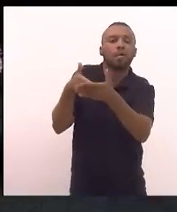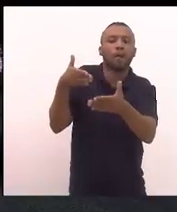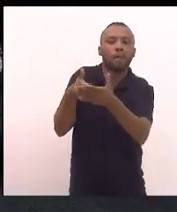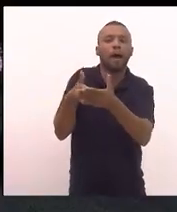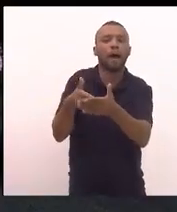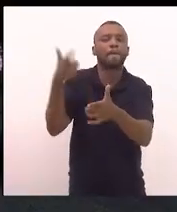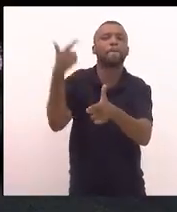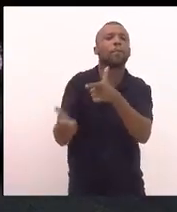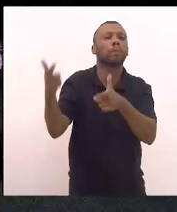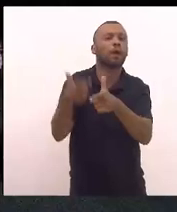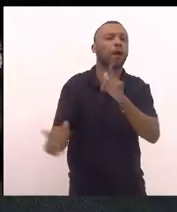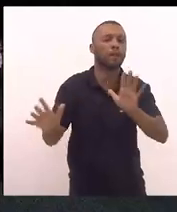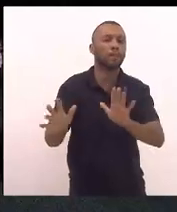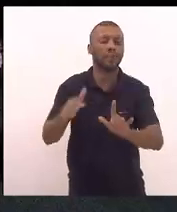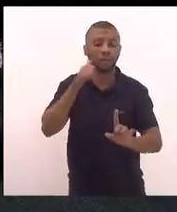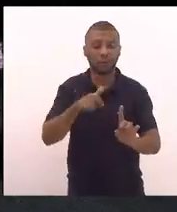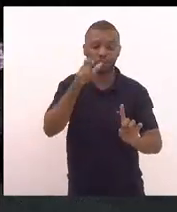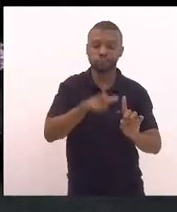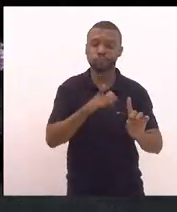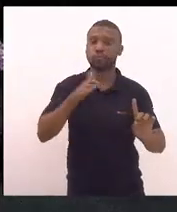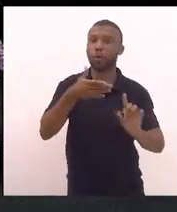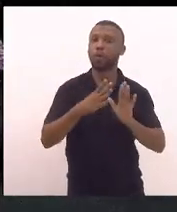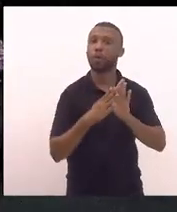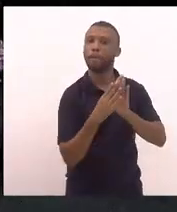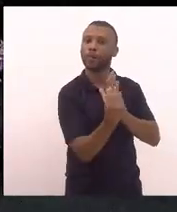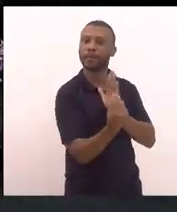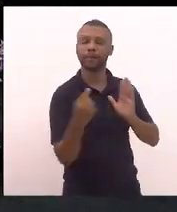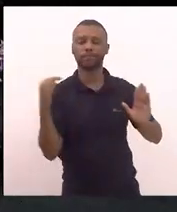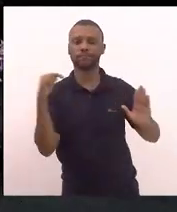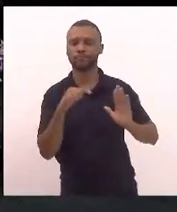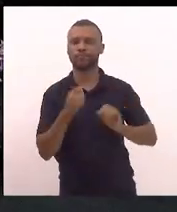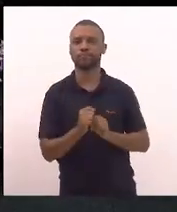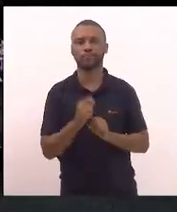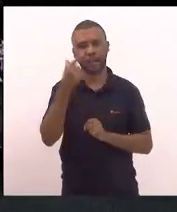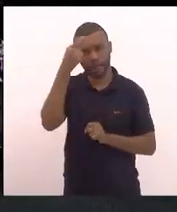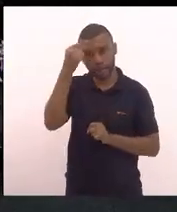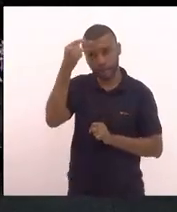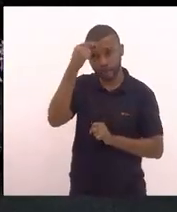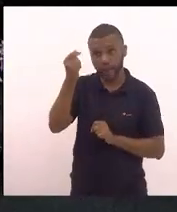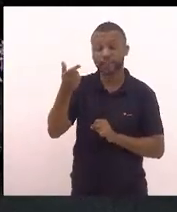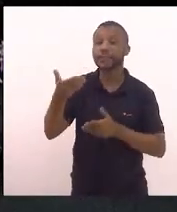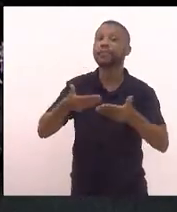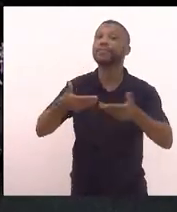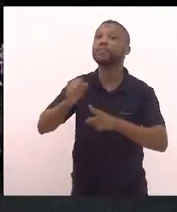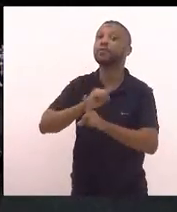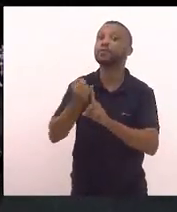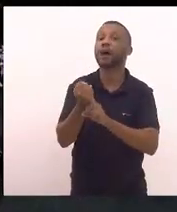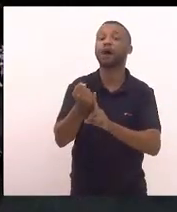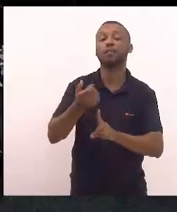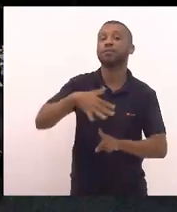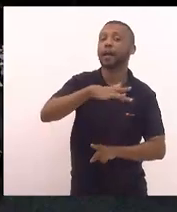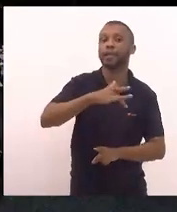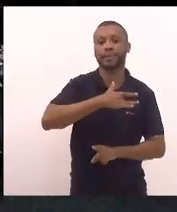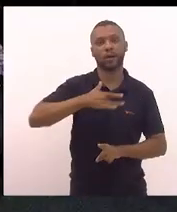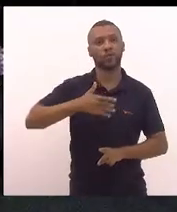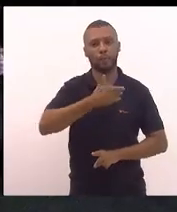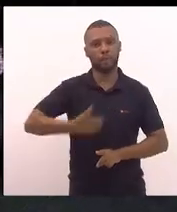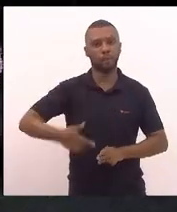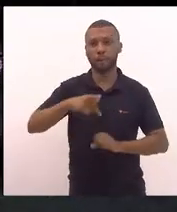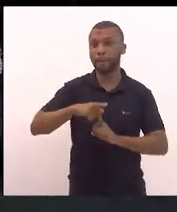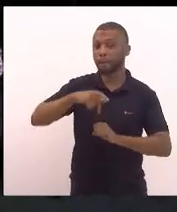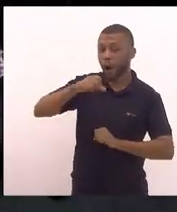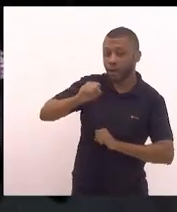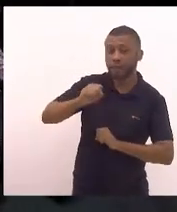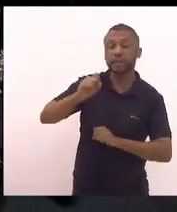adversidades. Mulher exemplar, é graduada em Serviço Social e Saúde Pública e pós-graduada